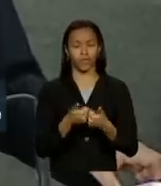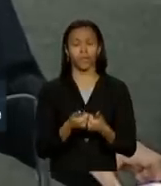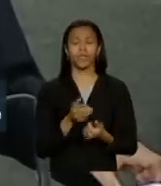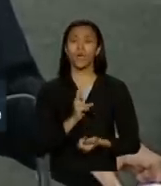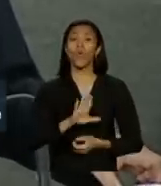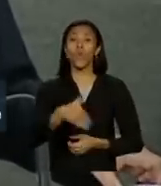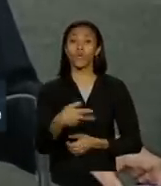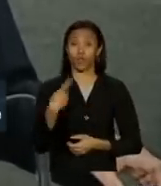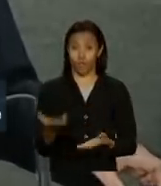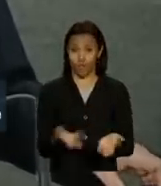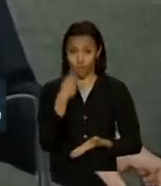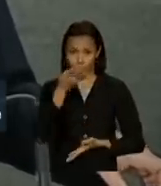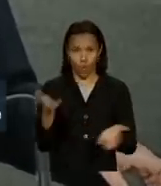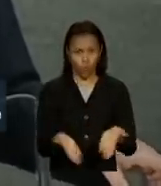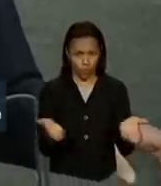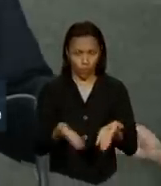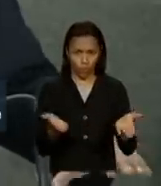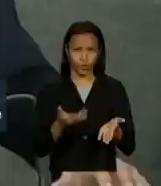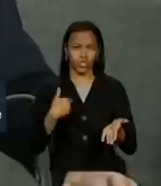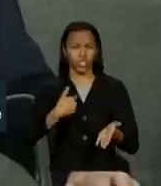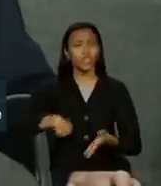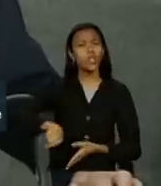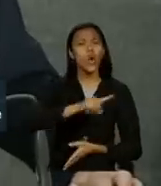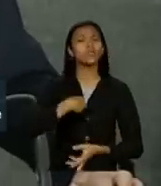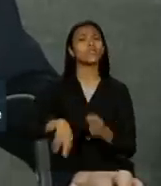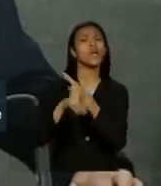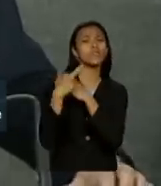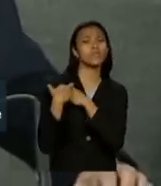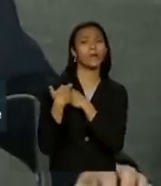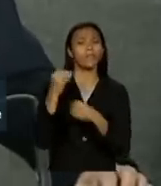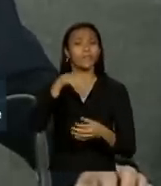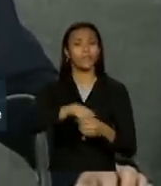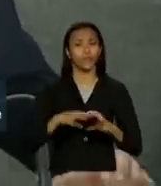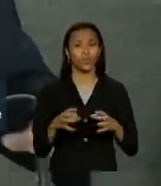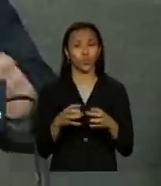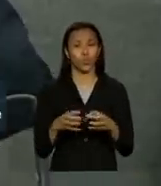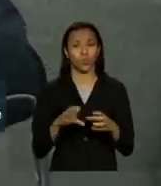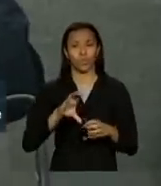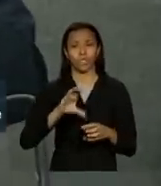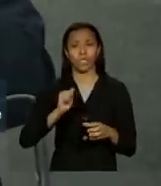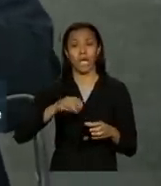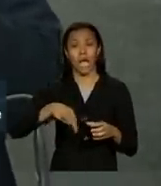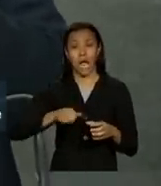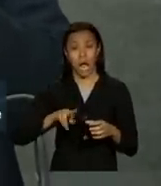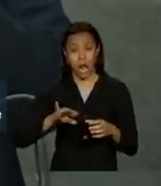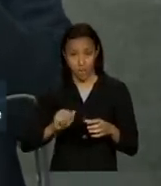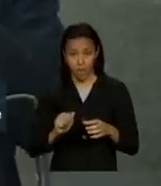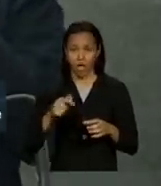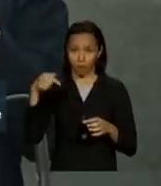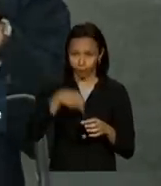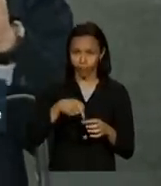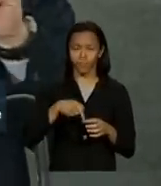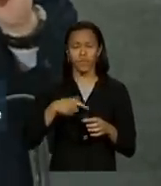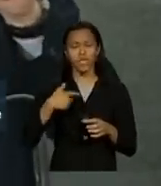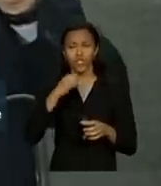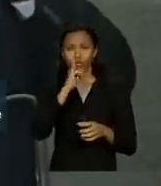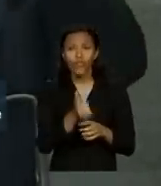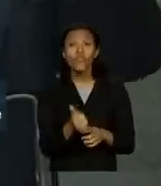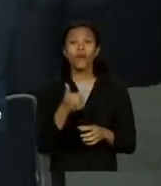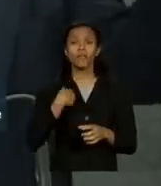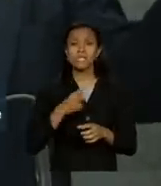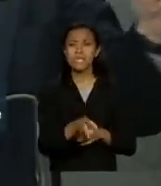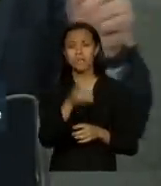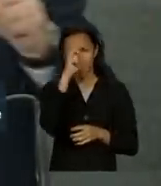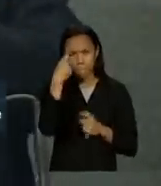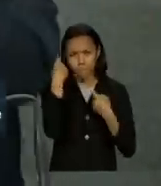dizer quando eu falo hoje nas nossas responsabilidades nas câmaras né eu di assim nós temos a grande preocupação que